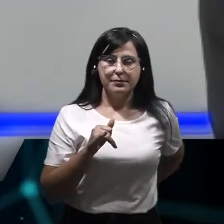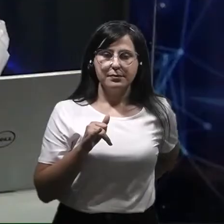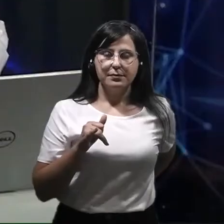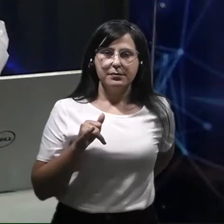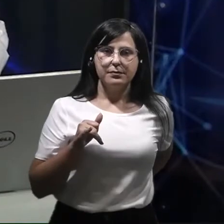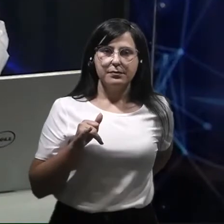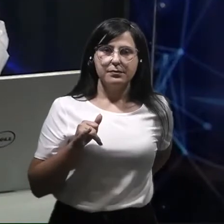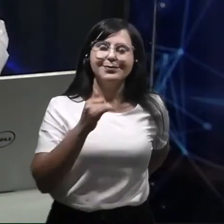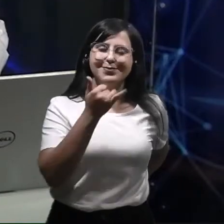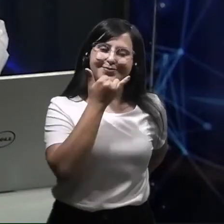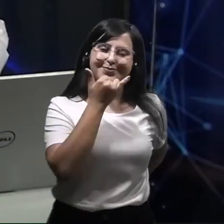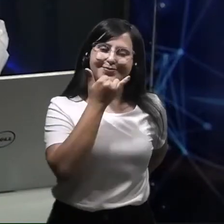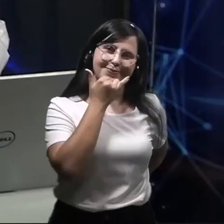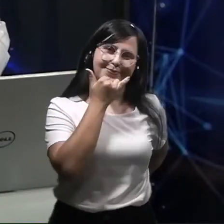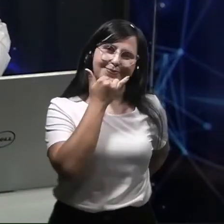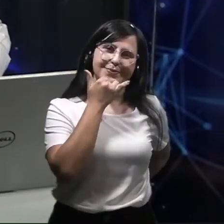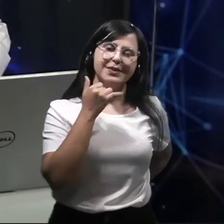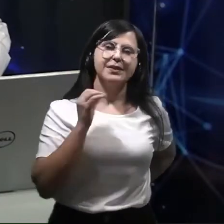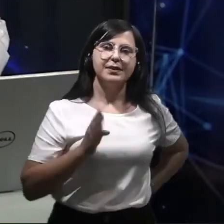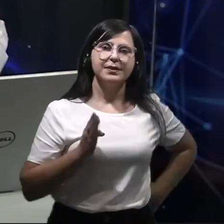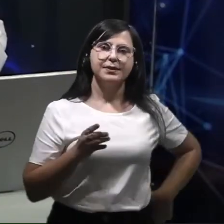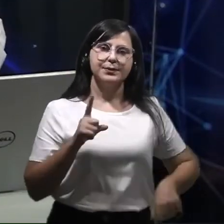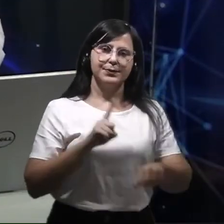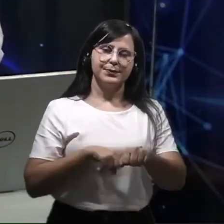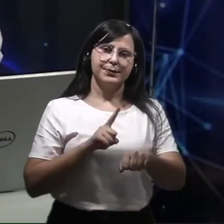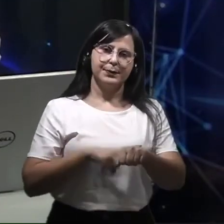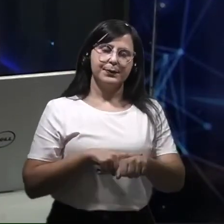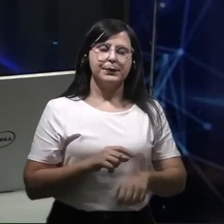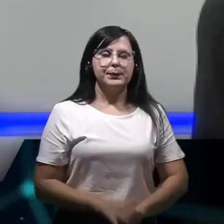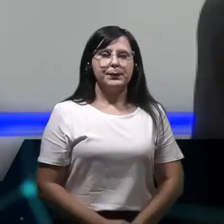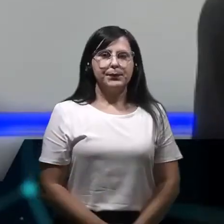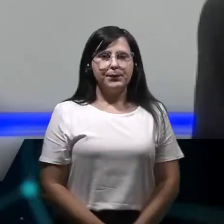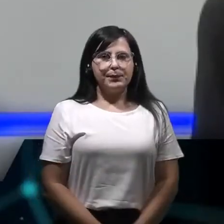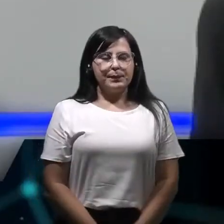quando o senhor começou, não estava contando, tá certo? Um minuto agora para a tréplica.